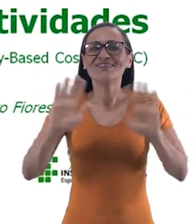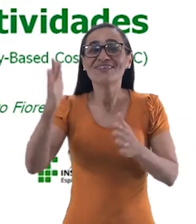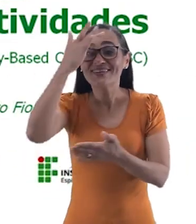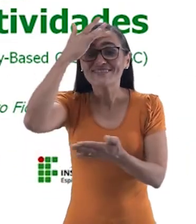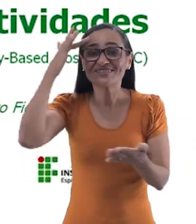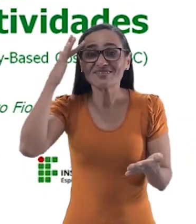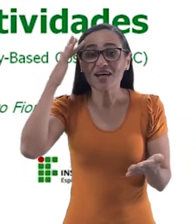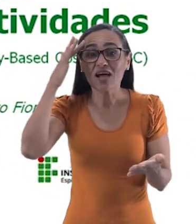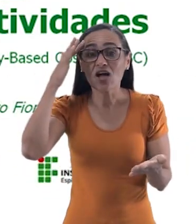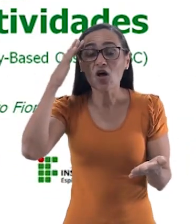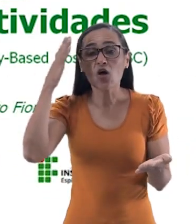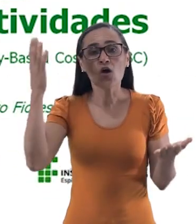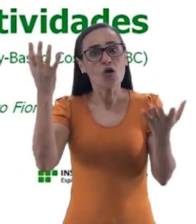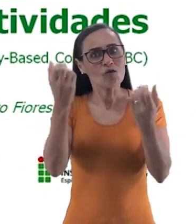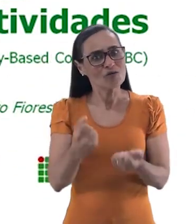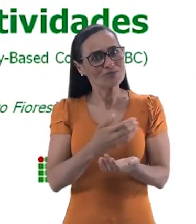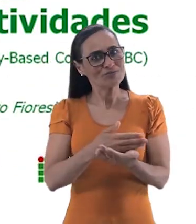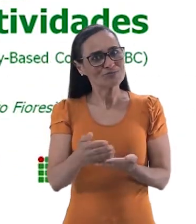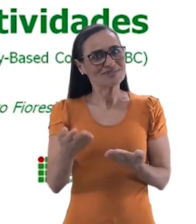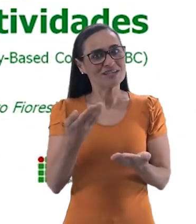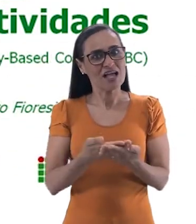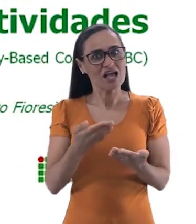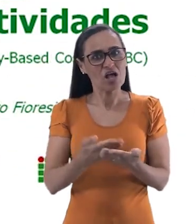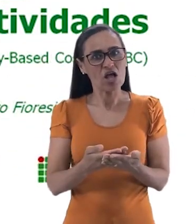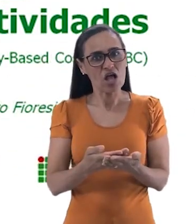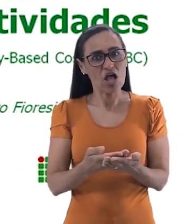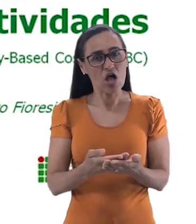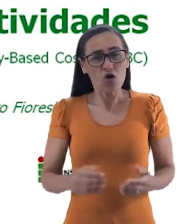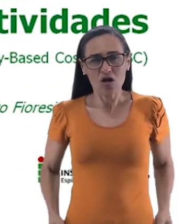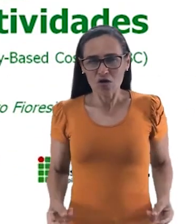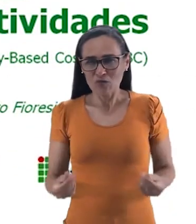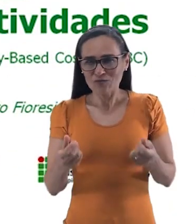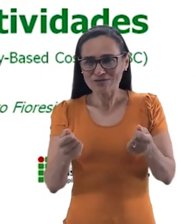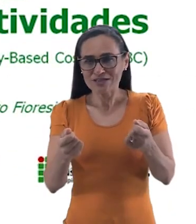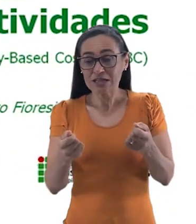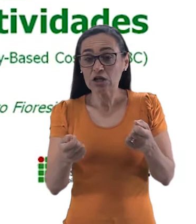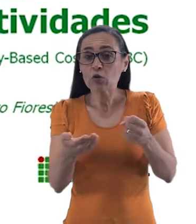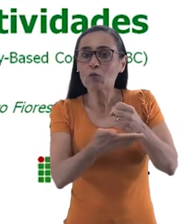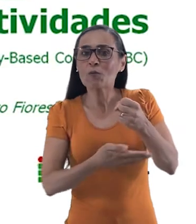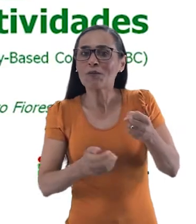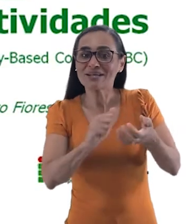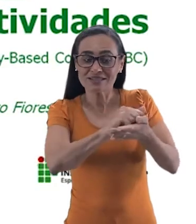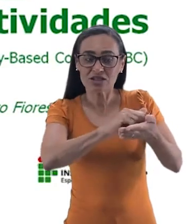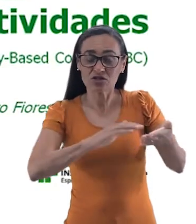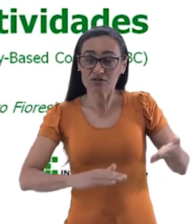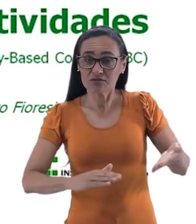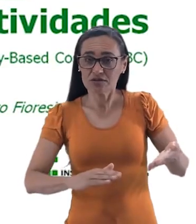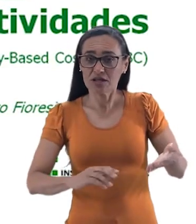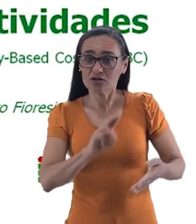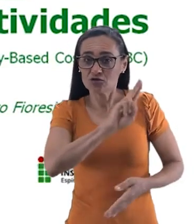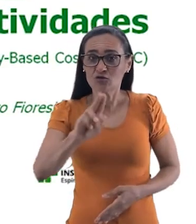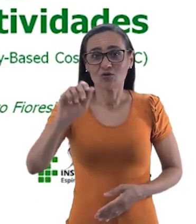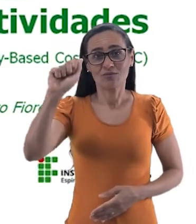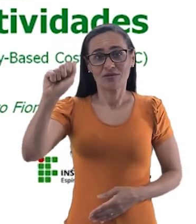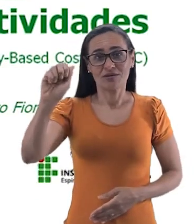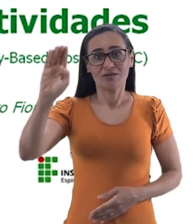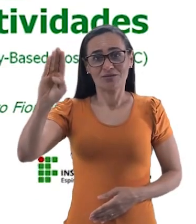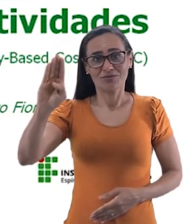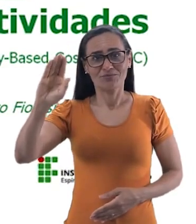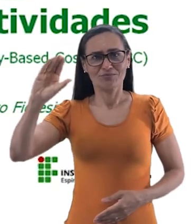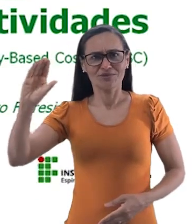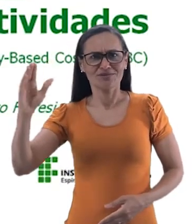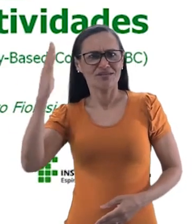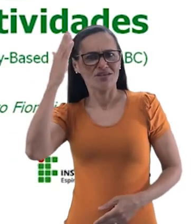Olá, pessoal! Vamos dar início à nossa aula sobre o custeio baseado em atividades, o Activity Based